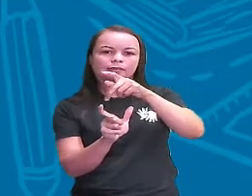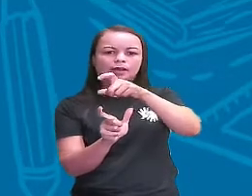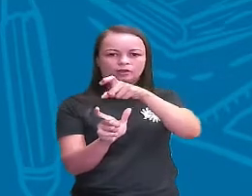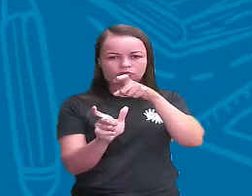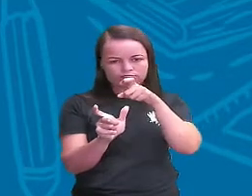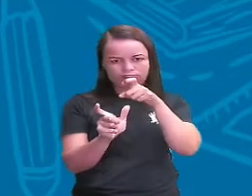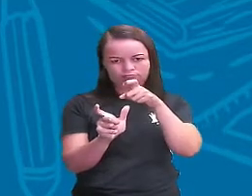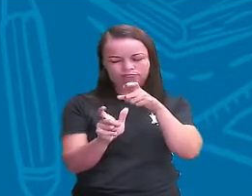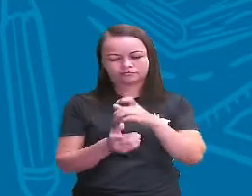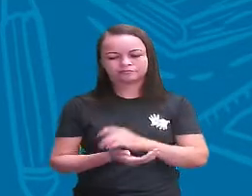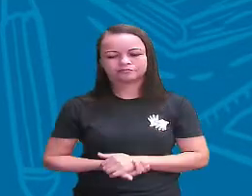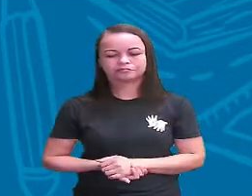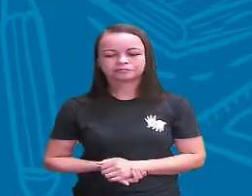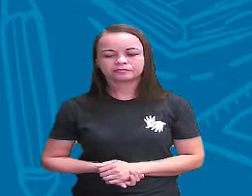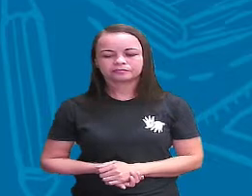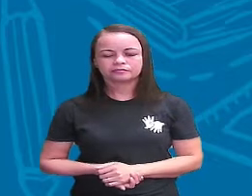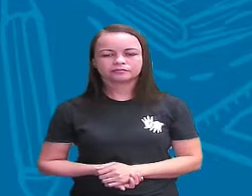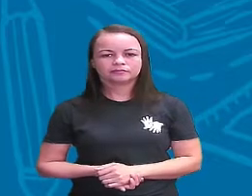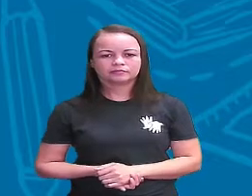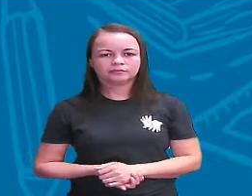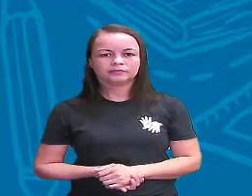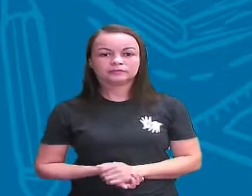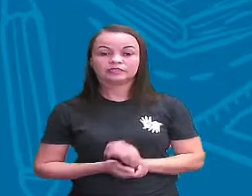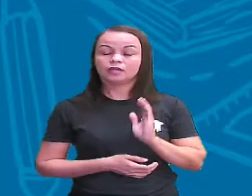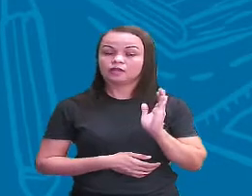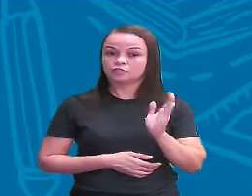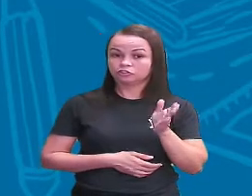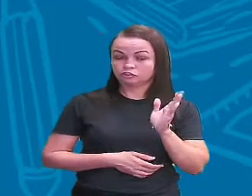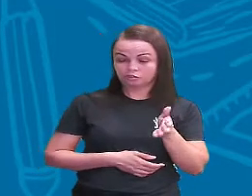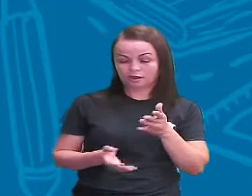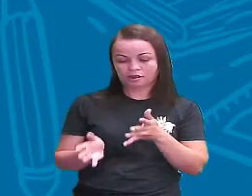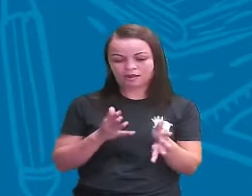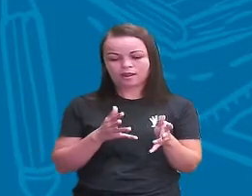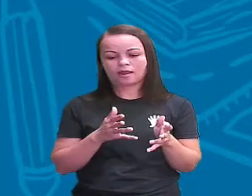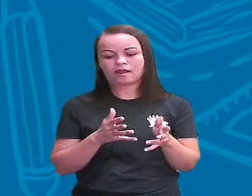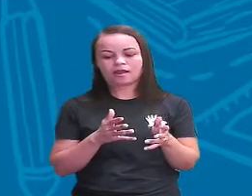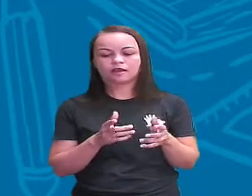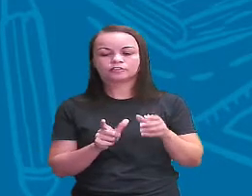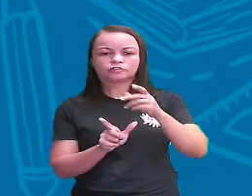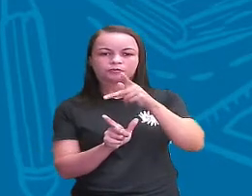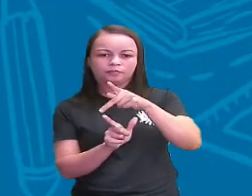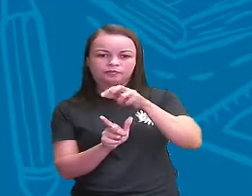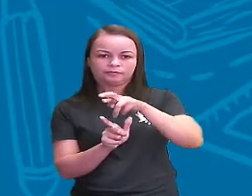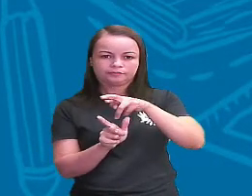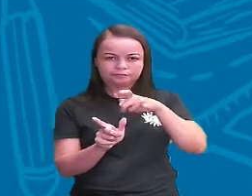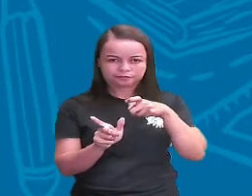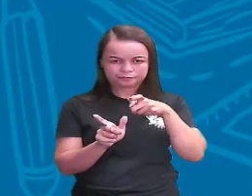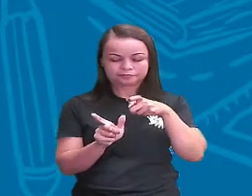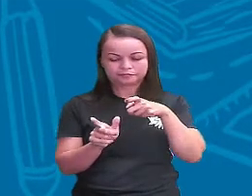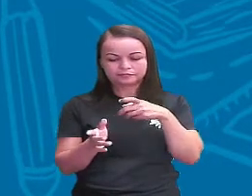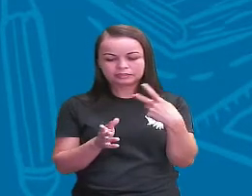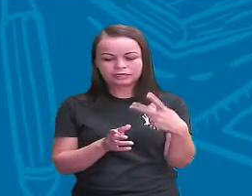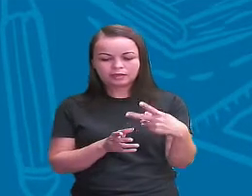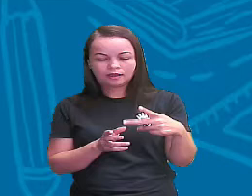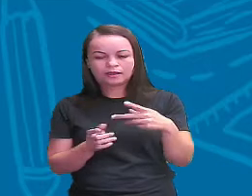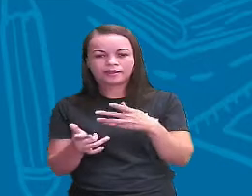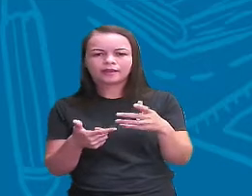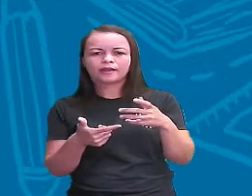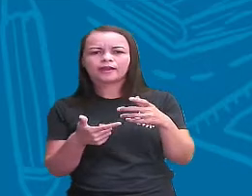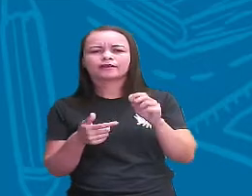paroxítona, ok? Já as proparoxítonas são aquelas que